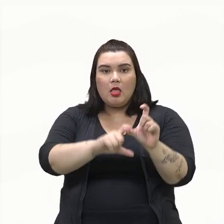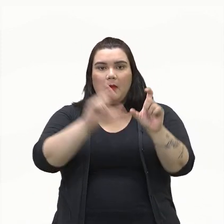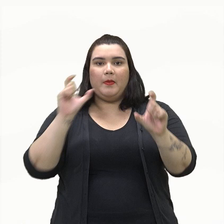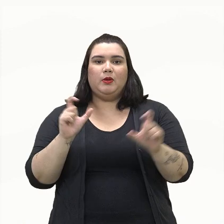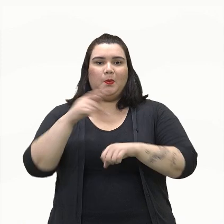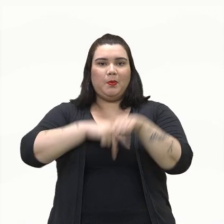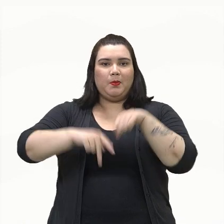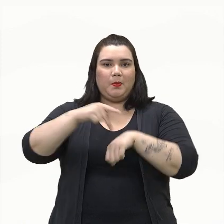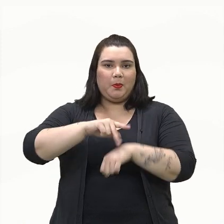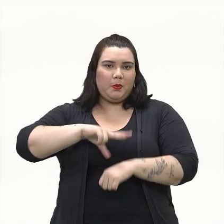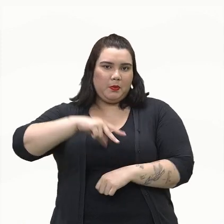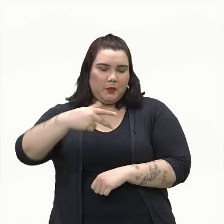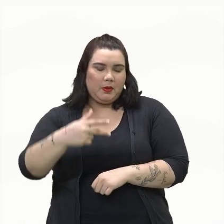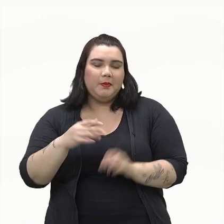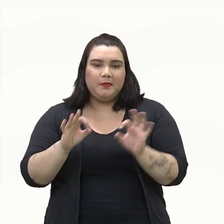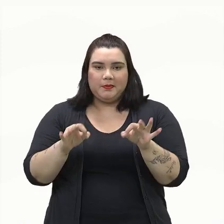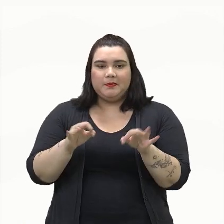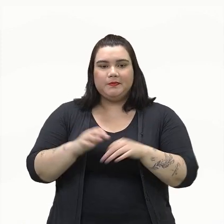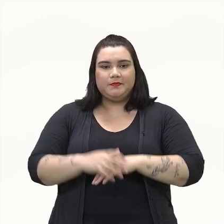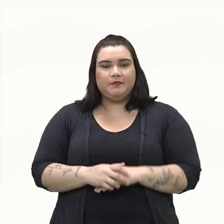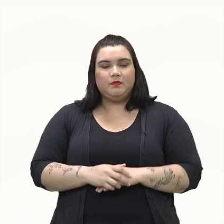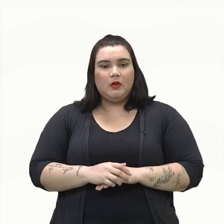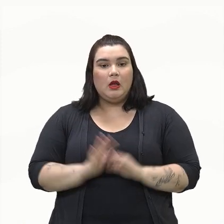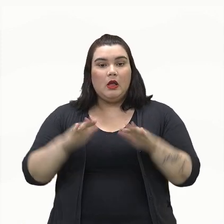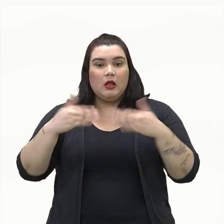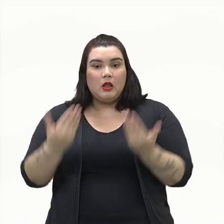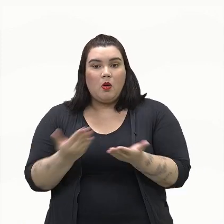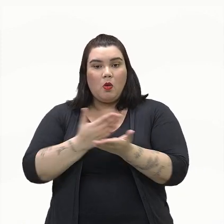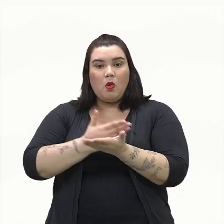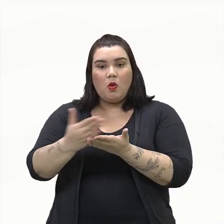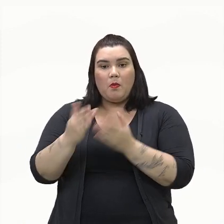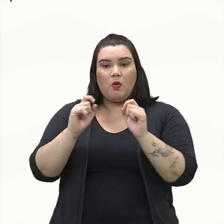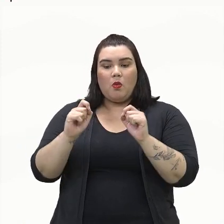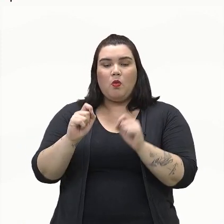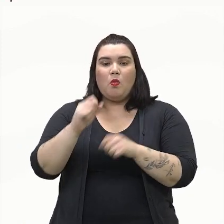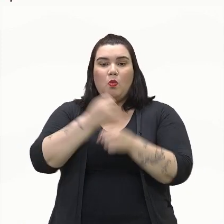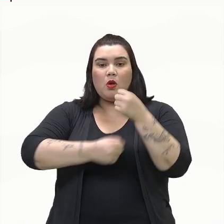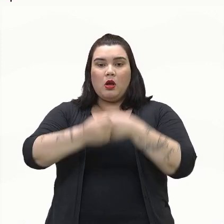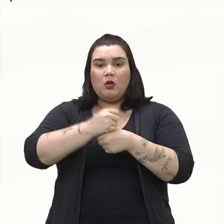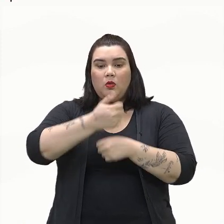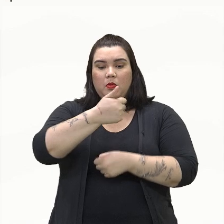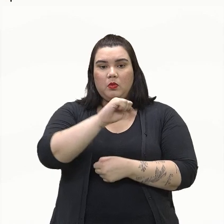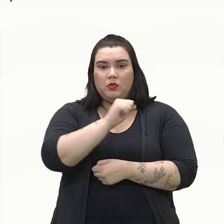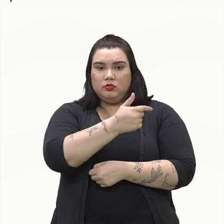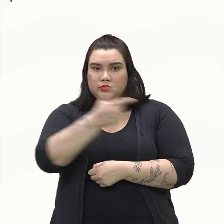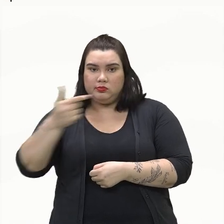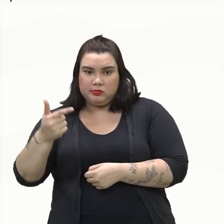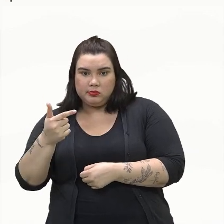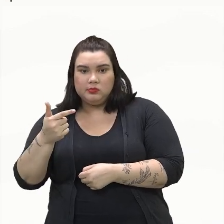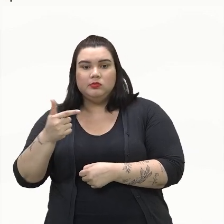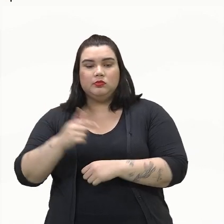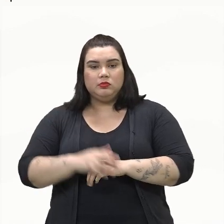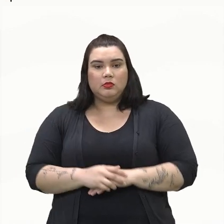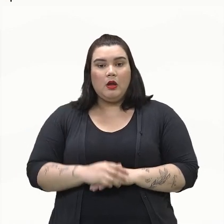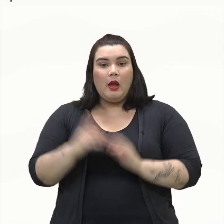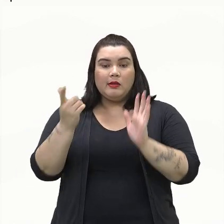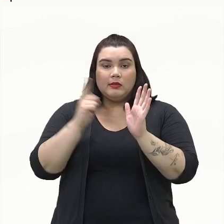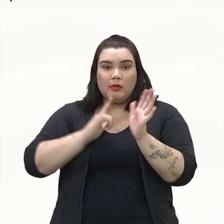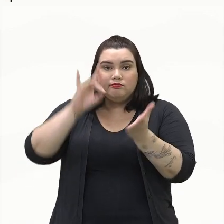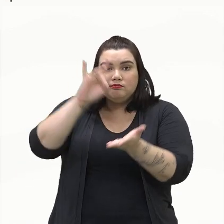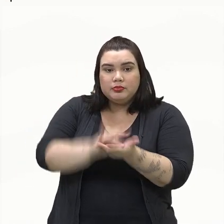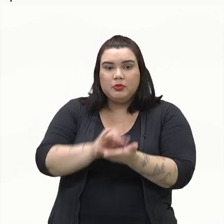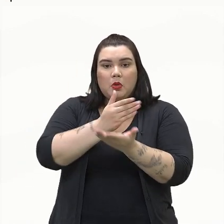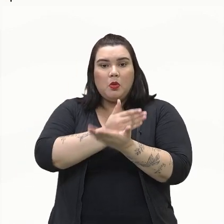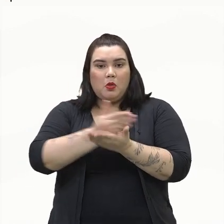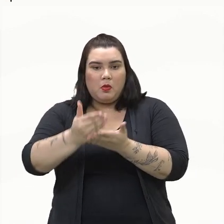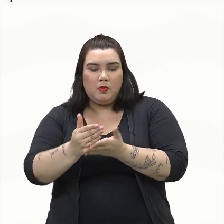de Portugal, certo? Teve início após a independência em 1822 e se intensificou, né,